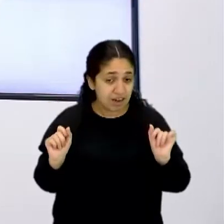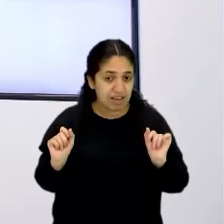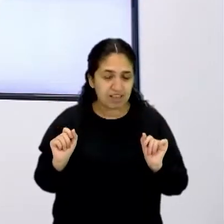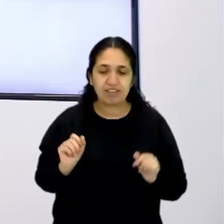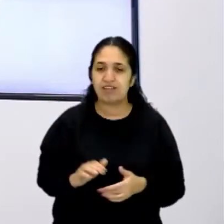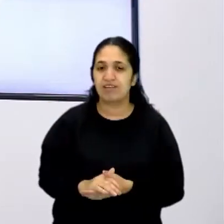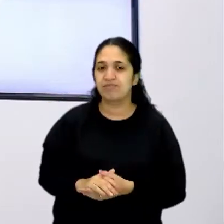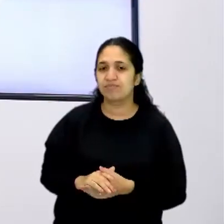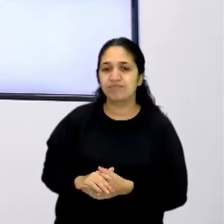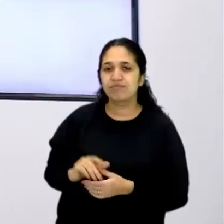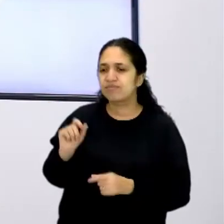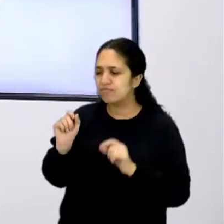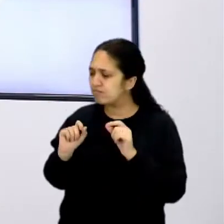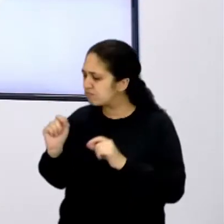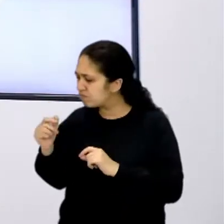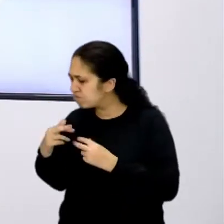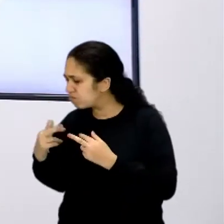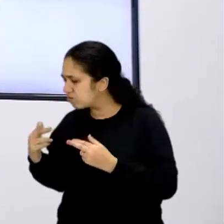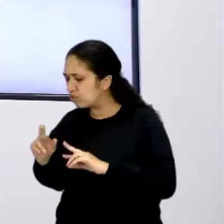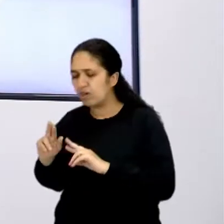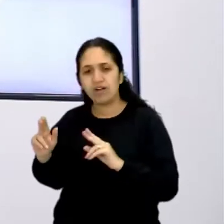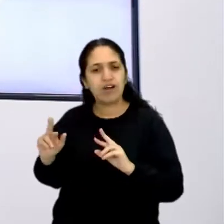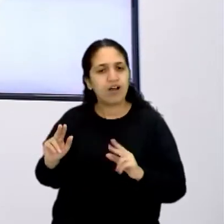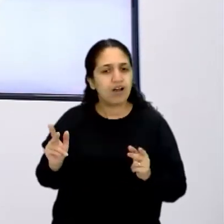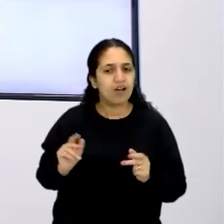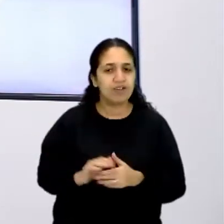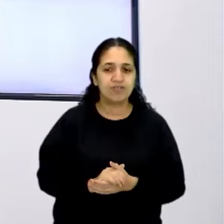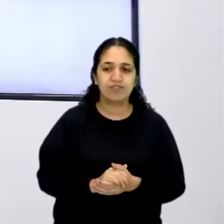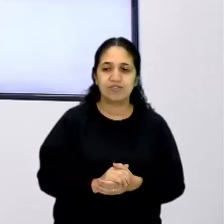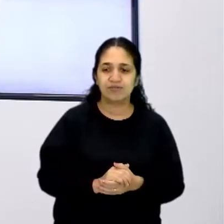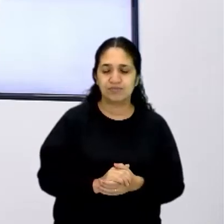eu ver quem mais aqui tem alguma diferente.